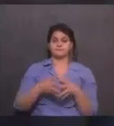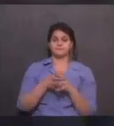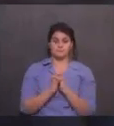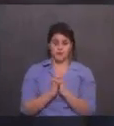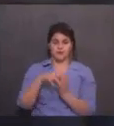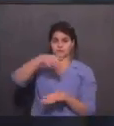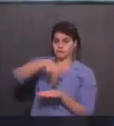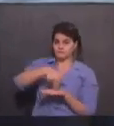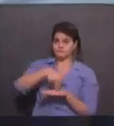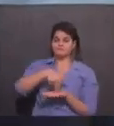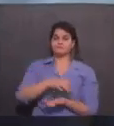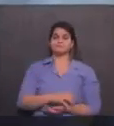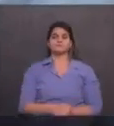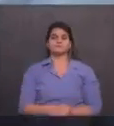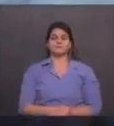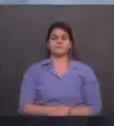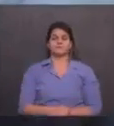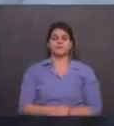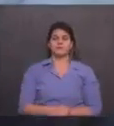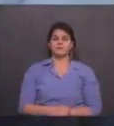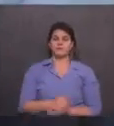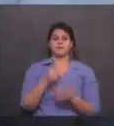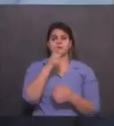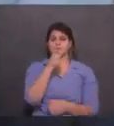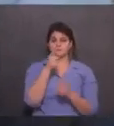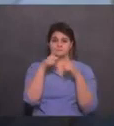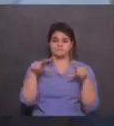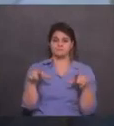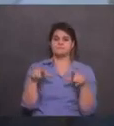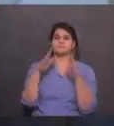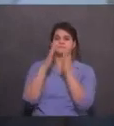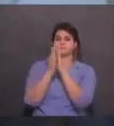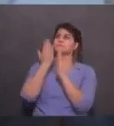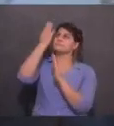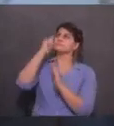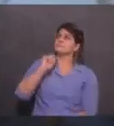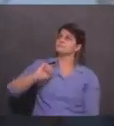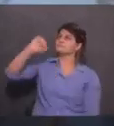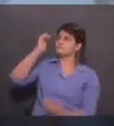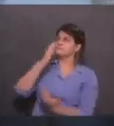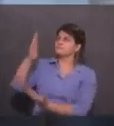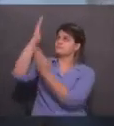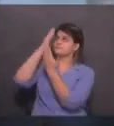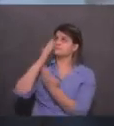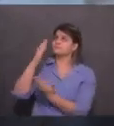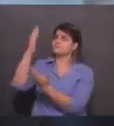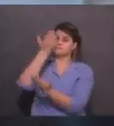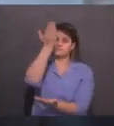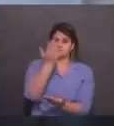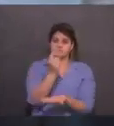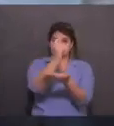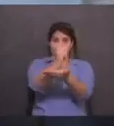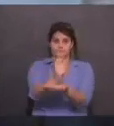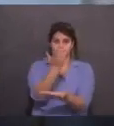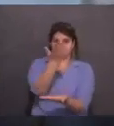Oremos. Deus, qui nobis sub sacramento mirabili passionis tuae memoriam